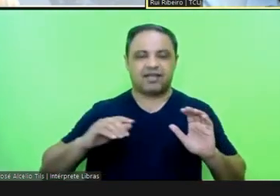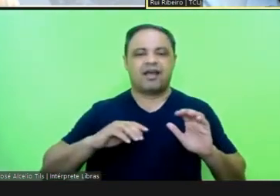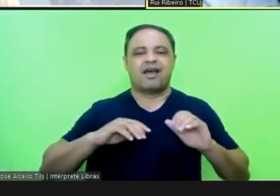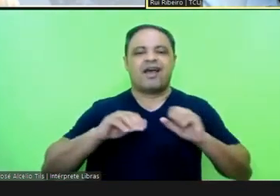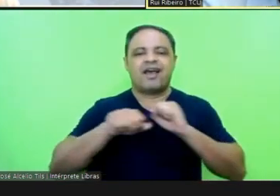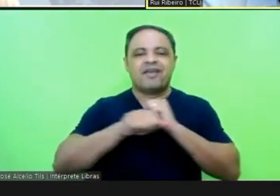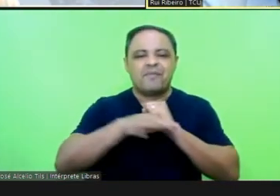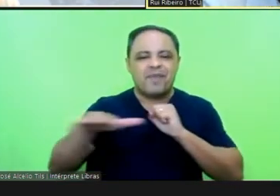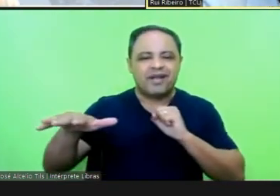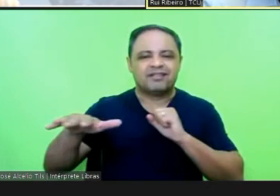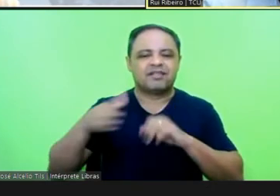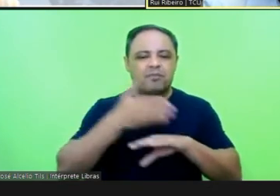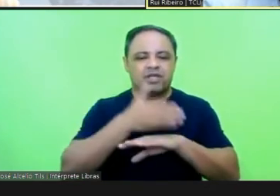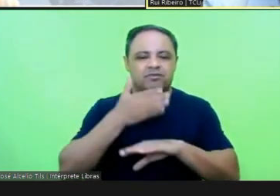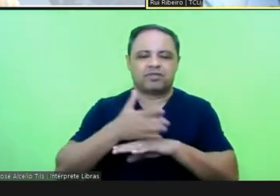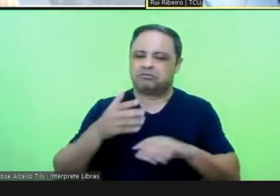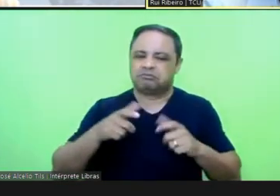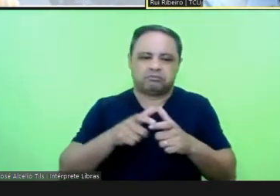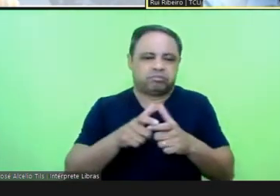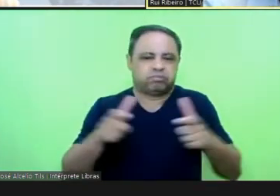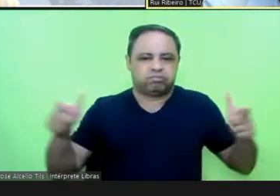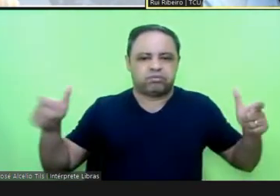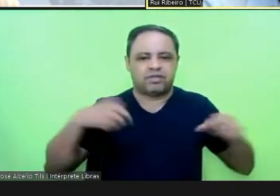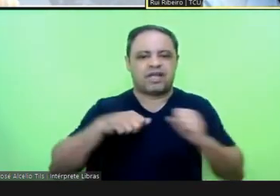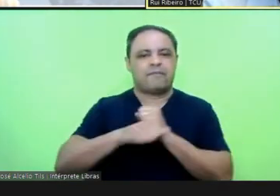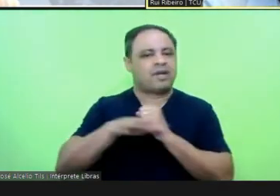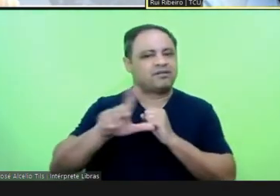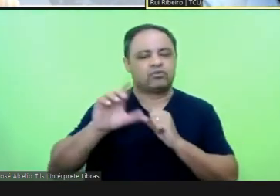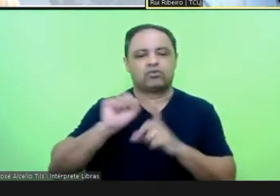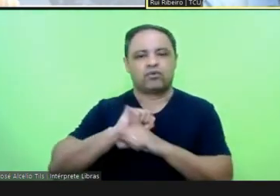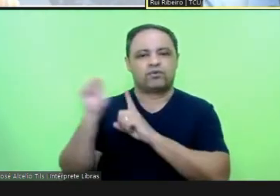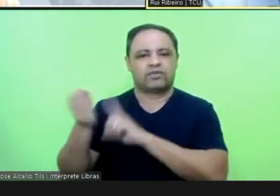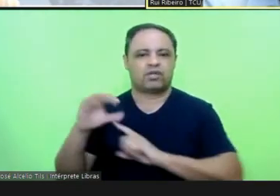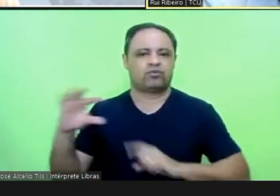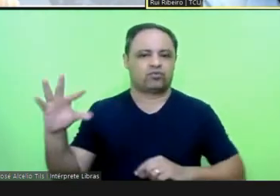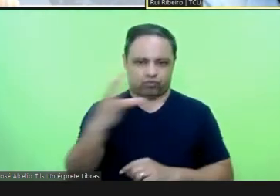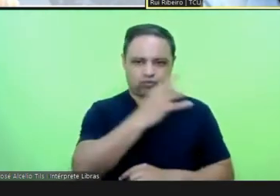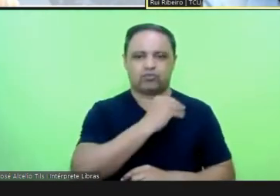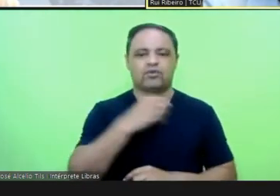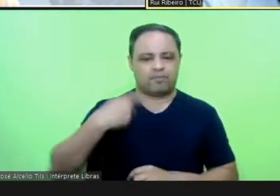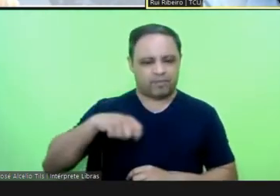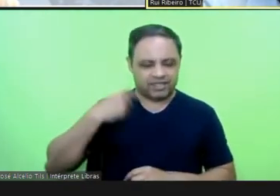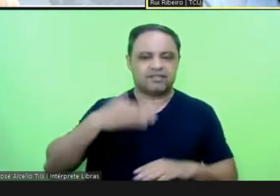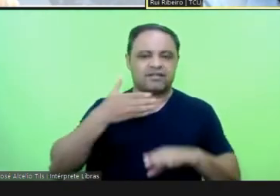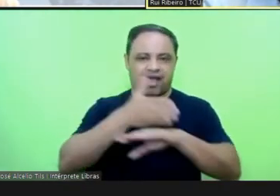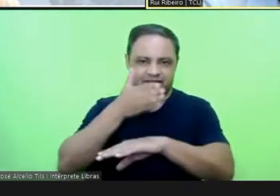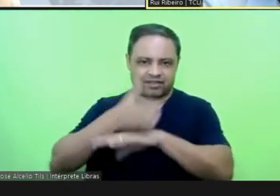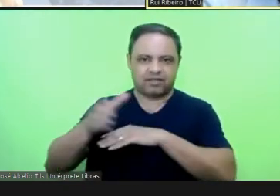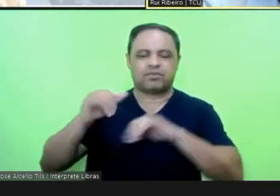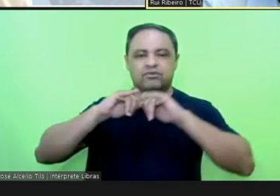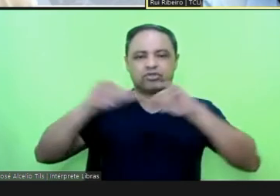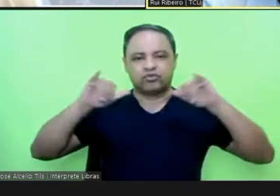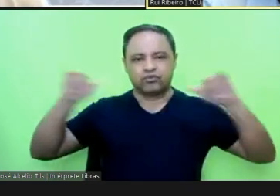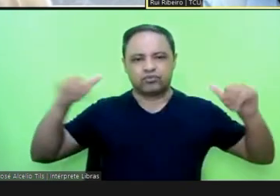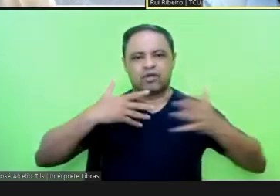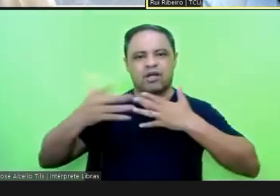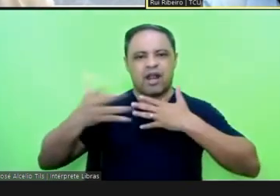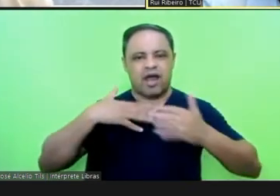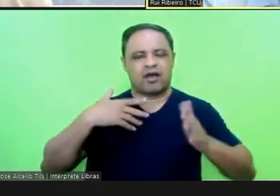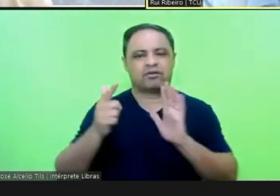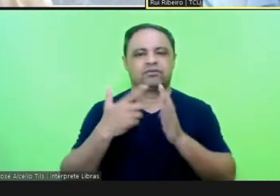eu estenderia um pouco mais. Eu não acho que é só a imprensa, não. É a sociedade como um todo. Esses atos têm que estar sempre divulgados com total